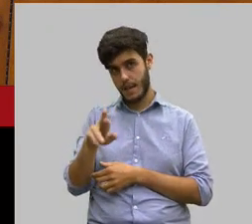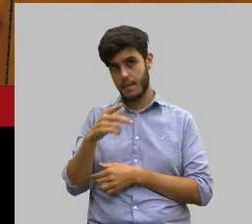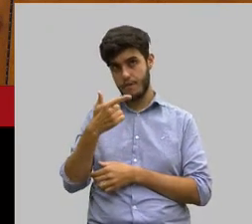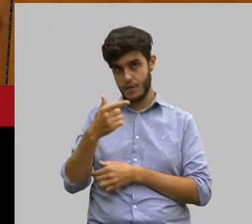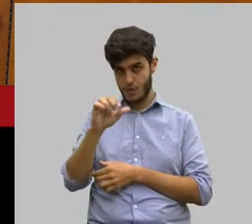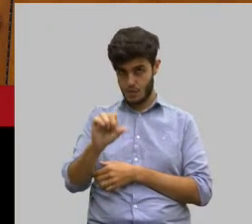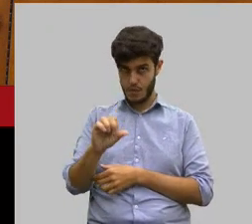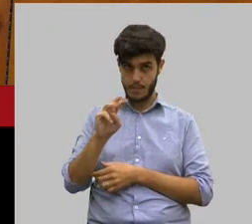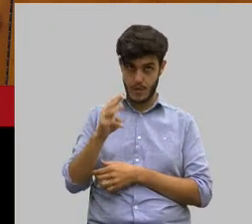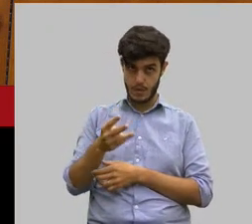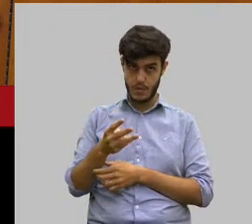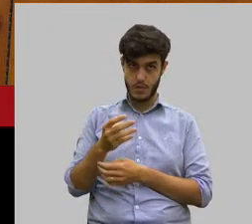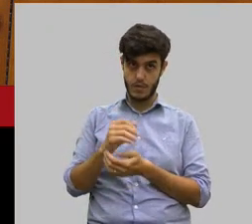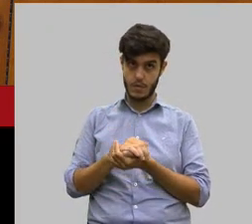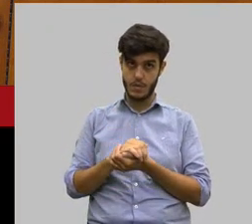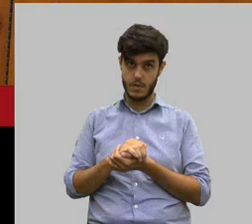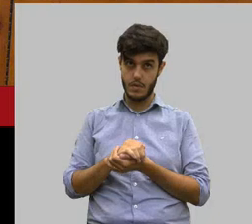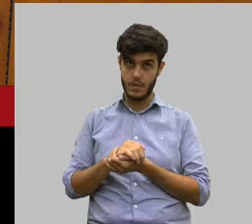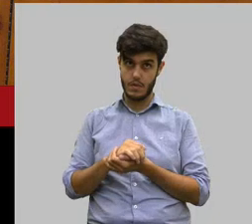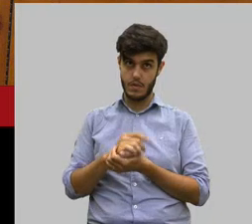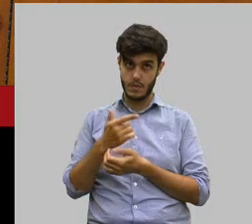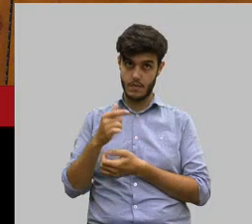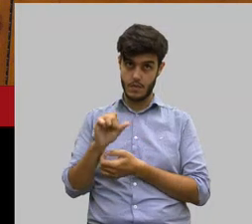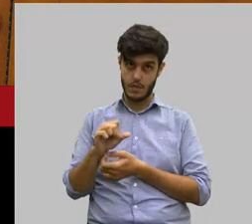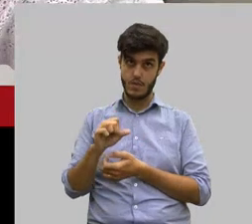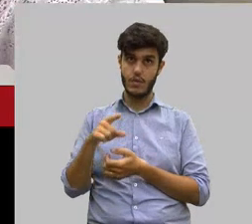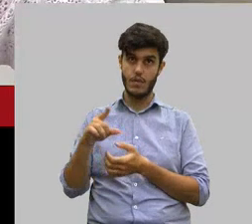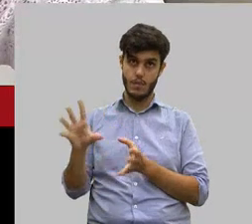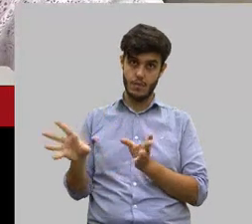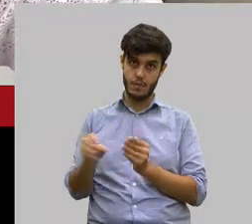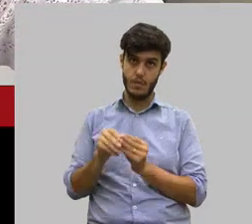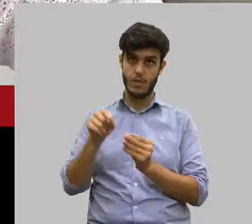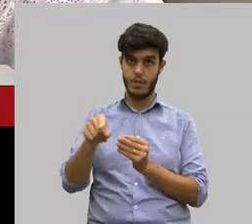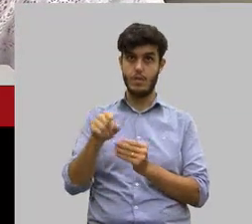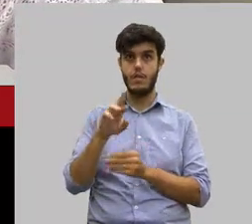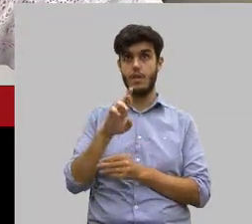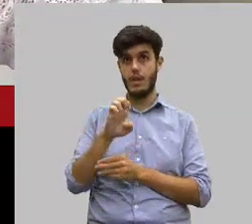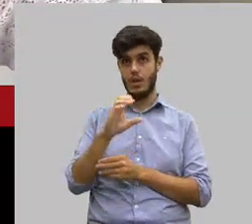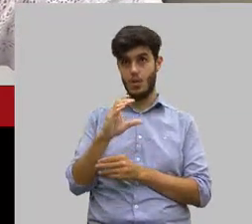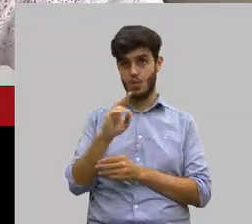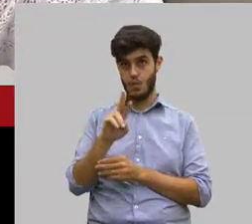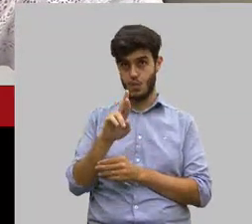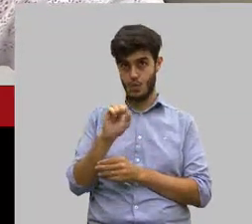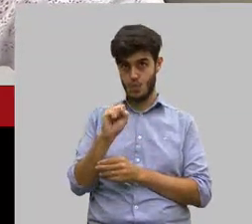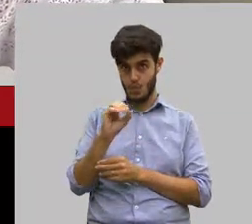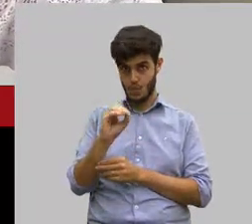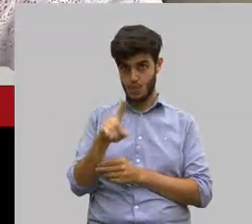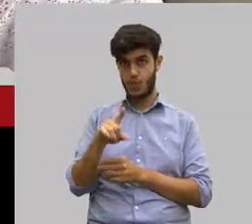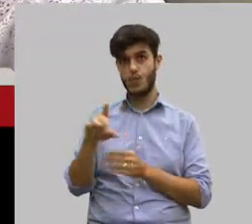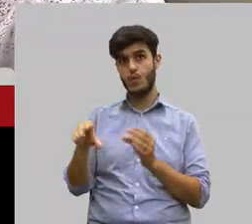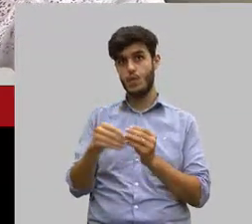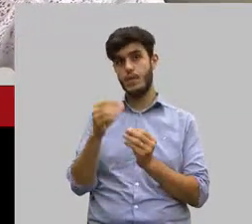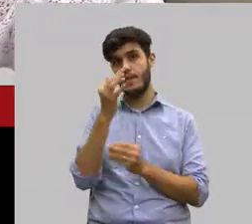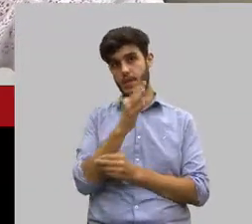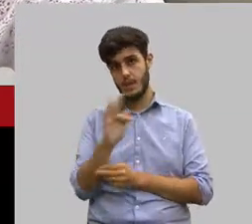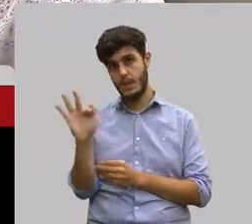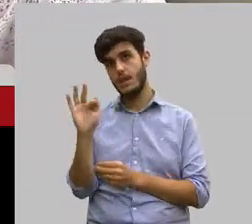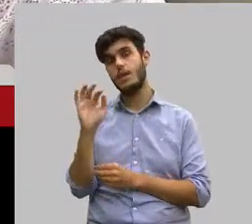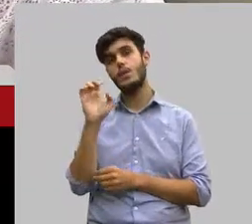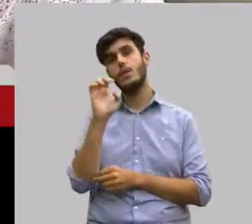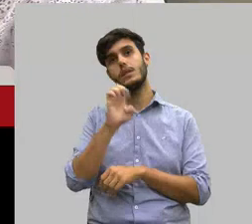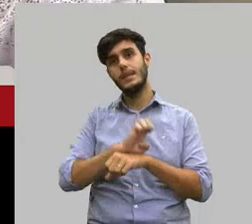quando a senhora traz a emenda parlamentar e todos esses recursos extraordinários né que eu tô dizendo emenda Federal emenda Estadual